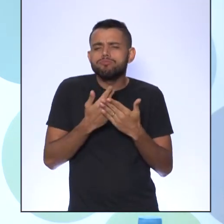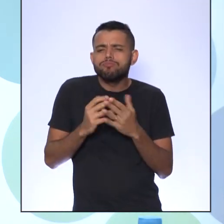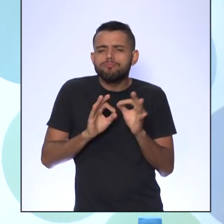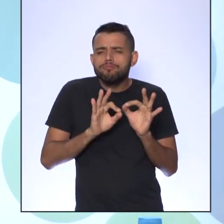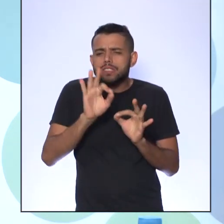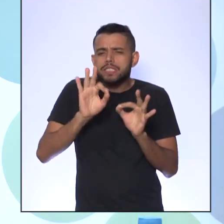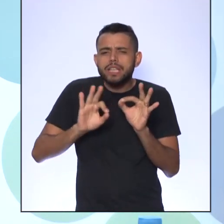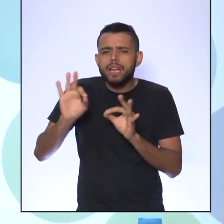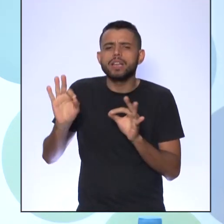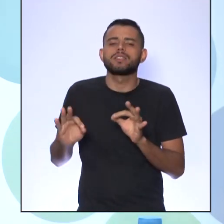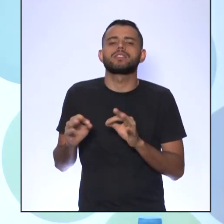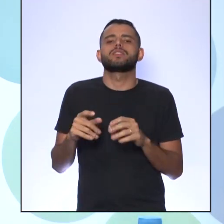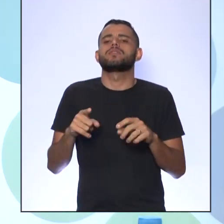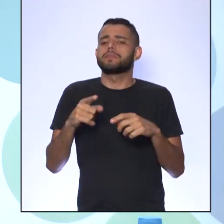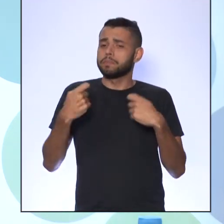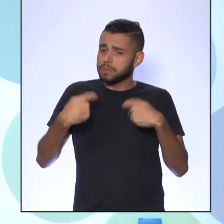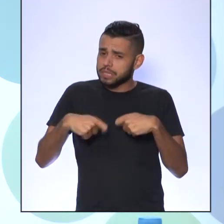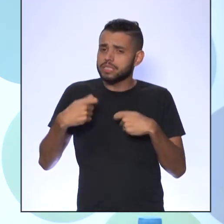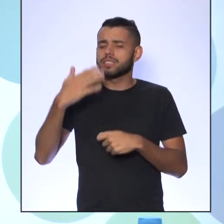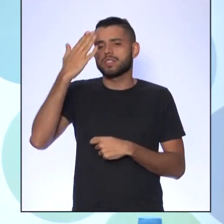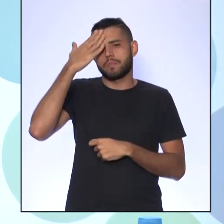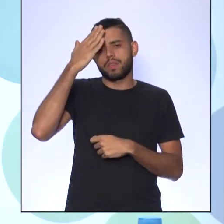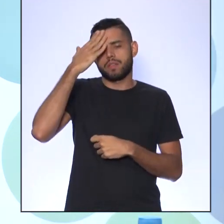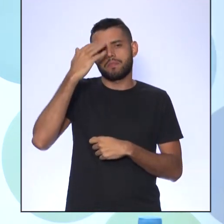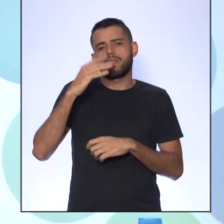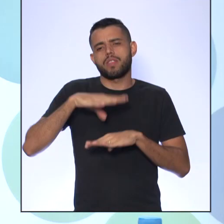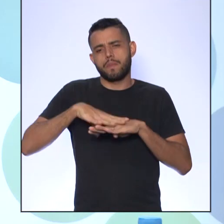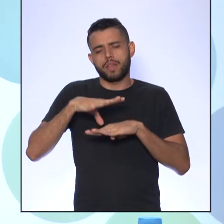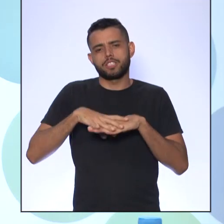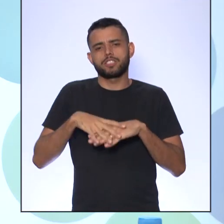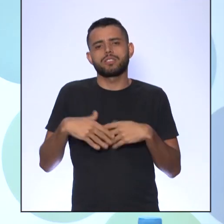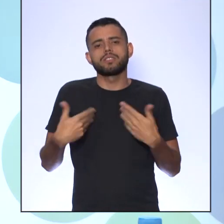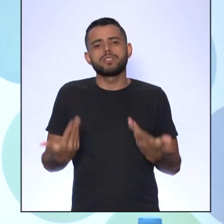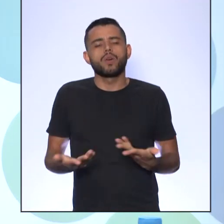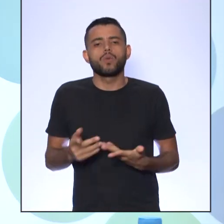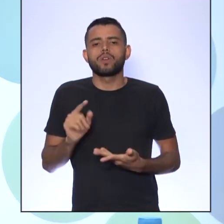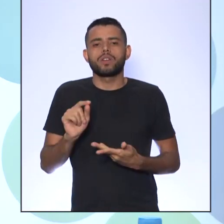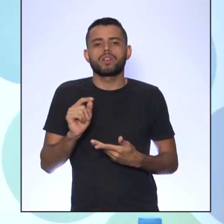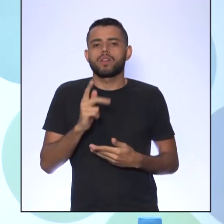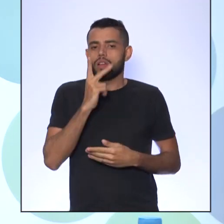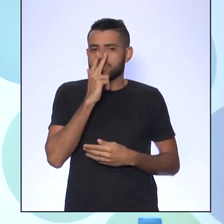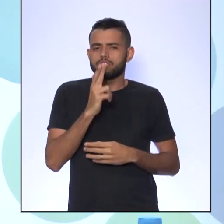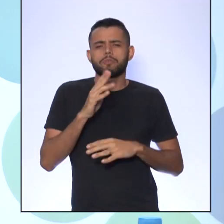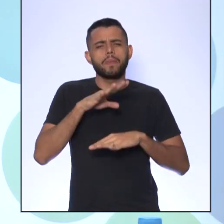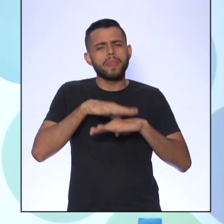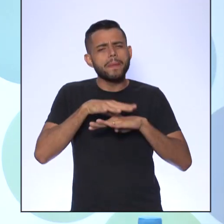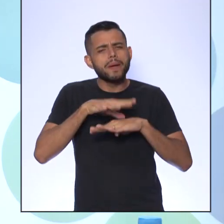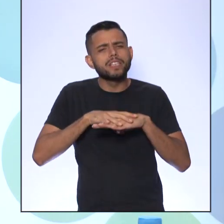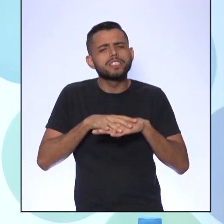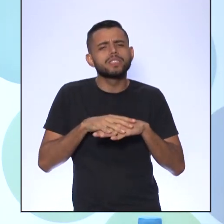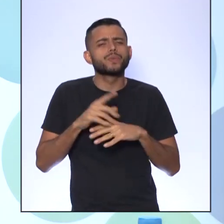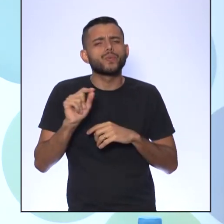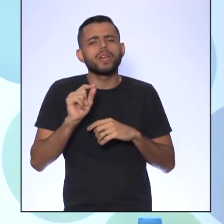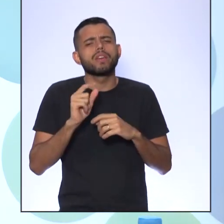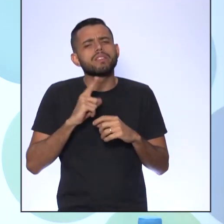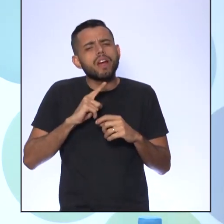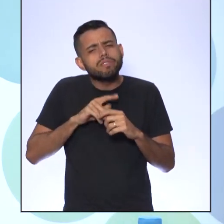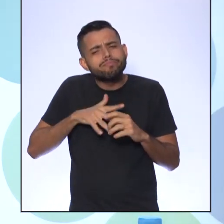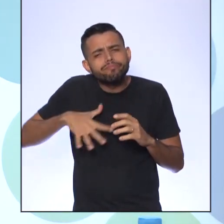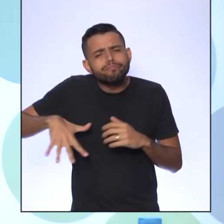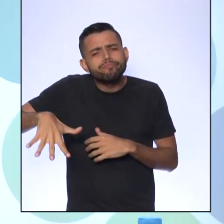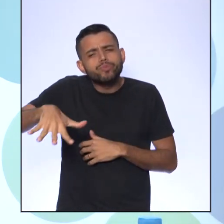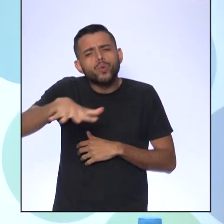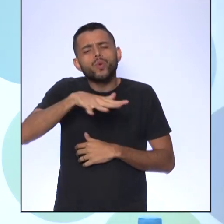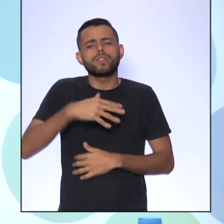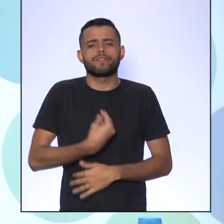toda a questão da construção. Então, você também precisa ter alguns conhecimentos. Então, eu acho que a matemática realmente ela permeia toda a